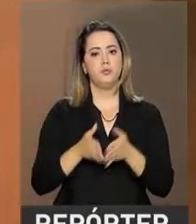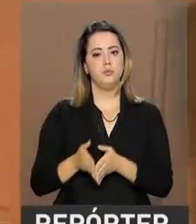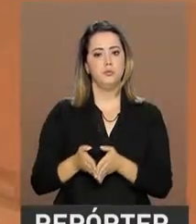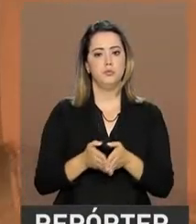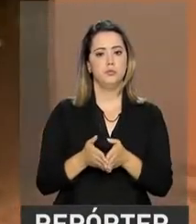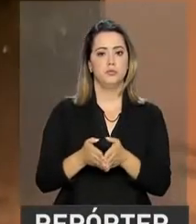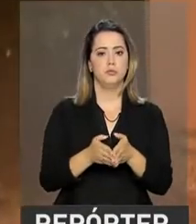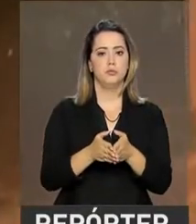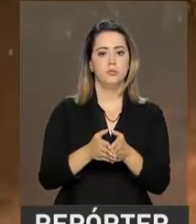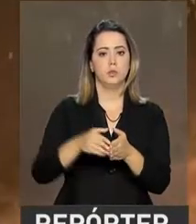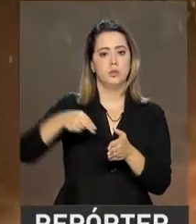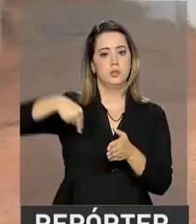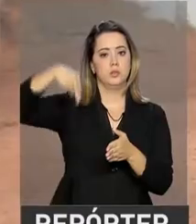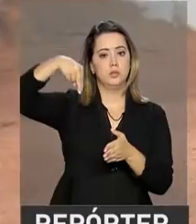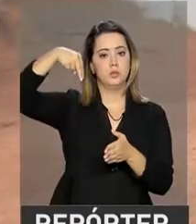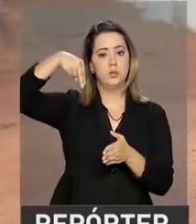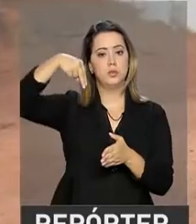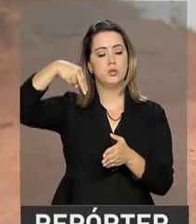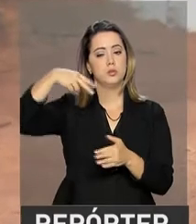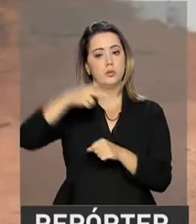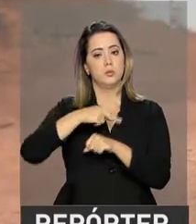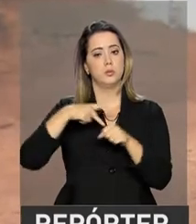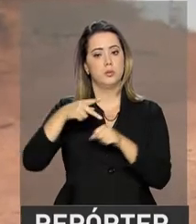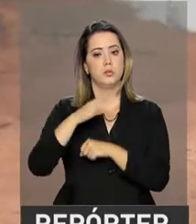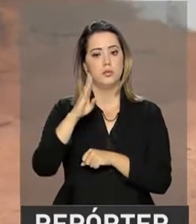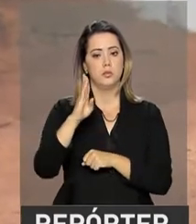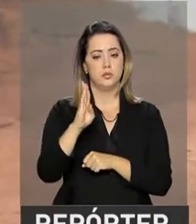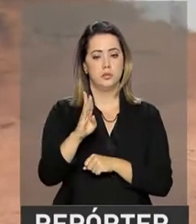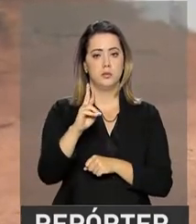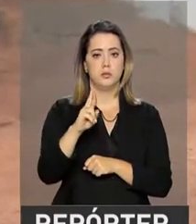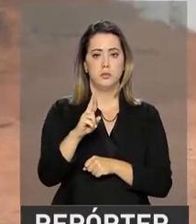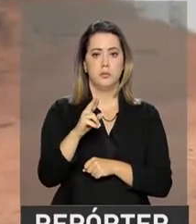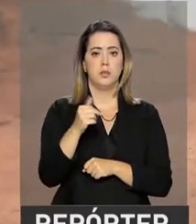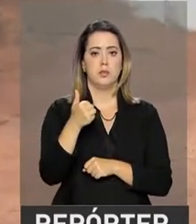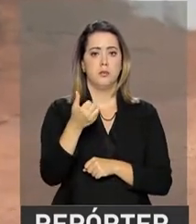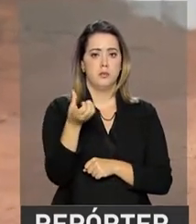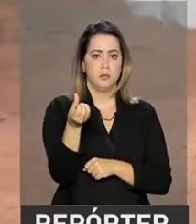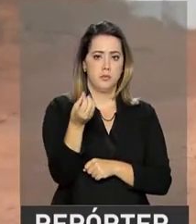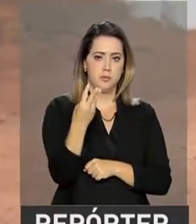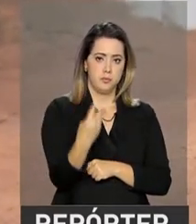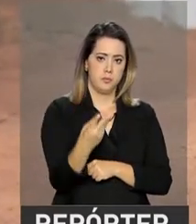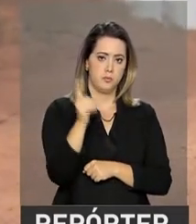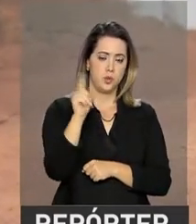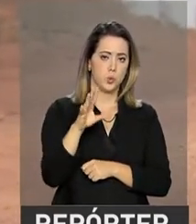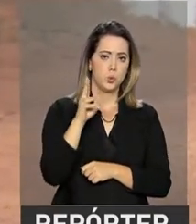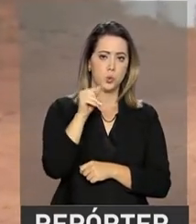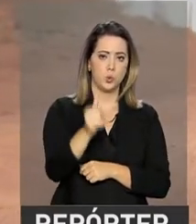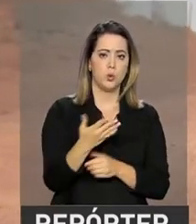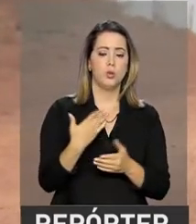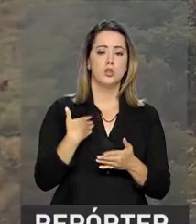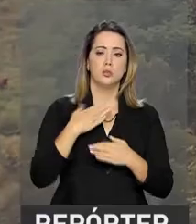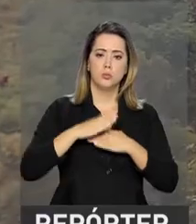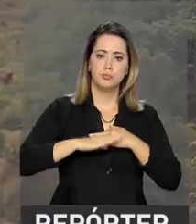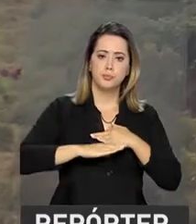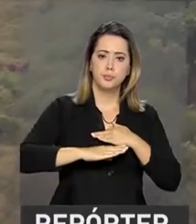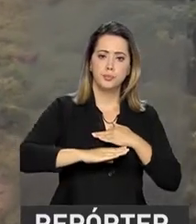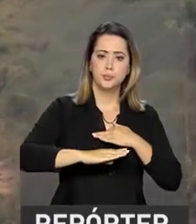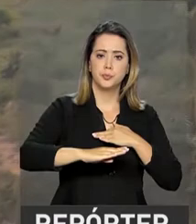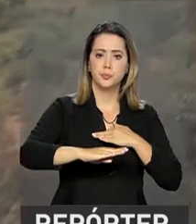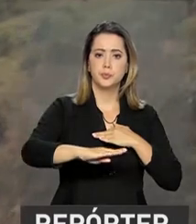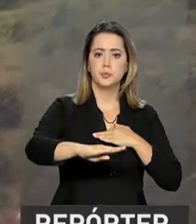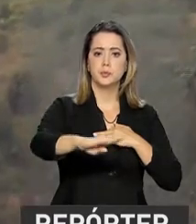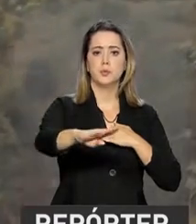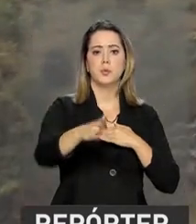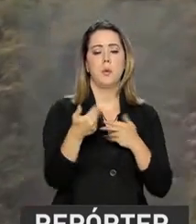do norte do país a br 163 no estado do pará vai ser toda pavimentada desde a